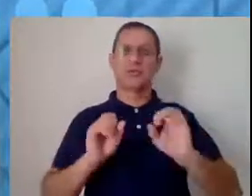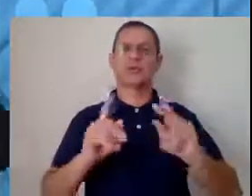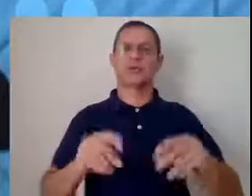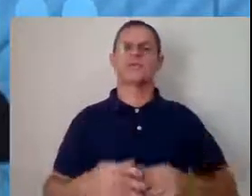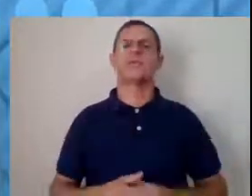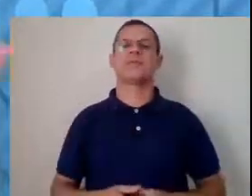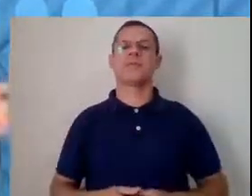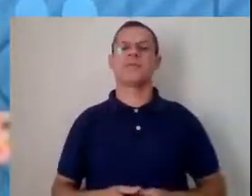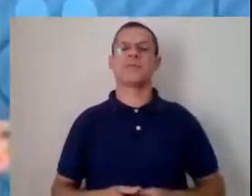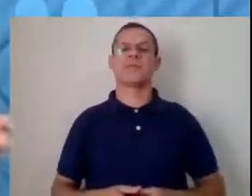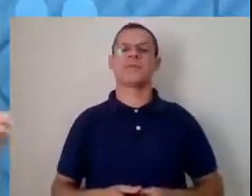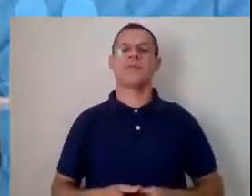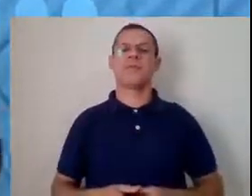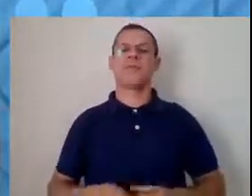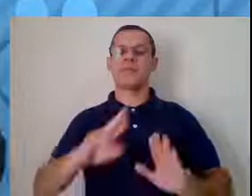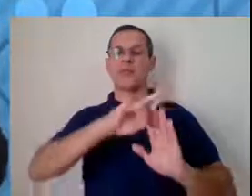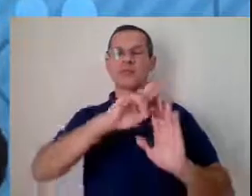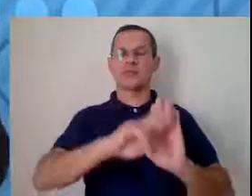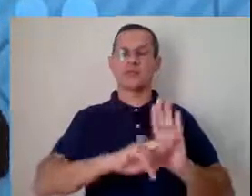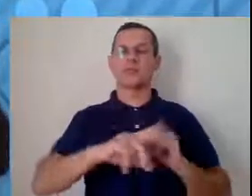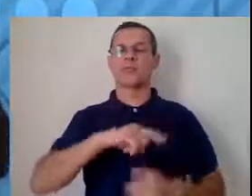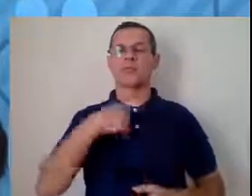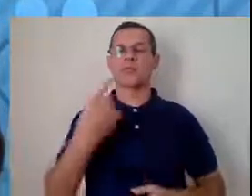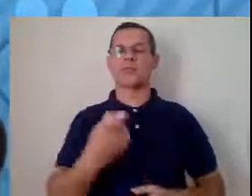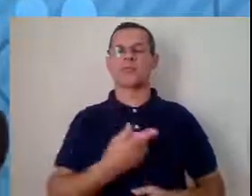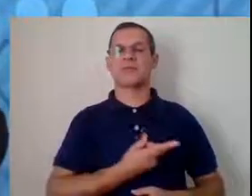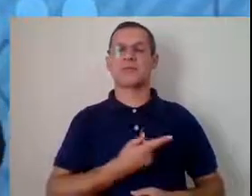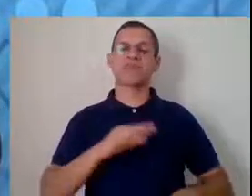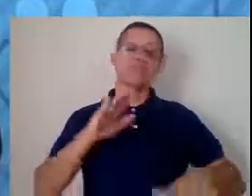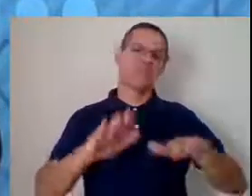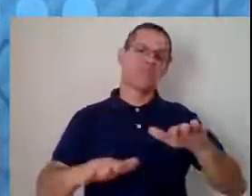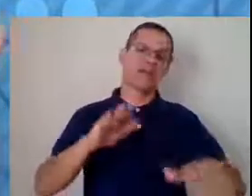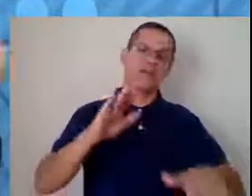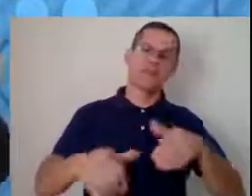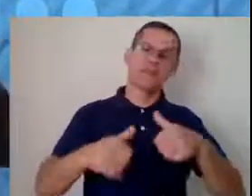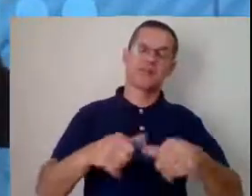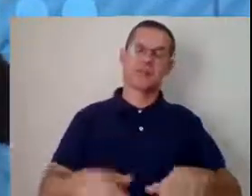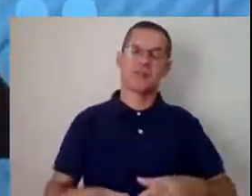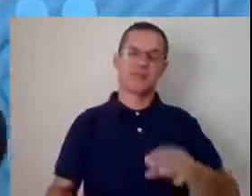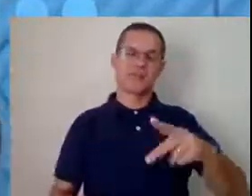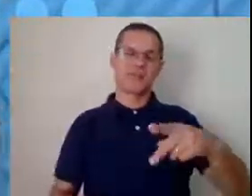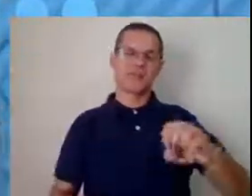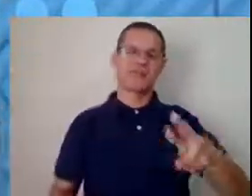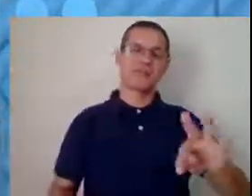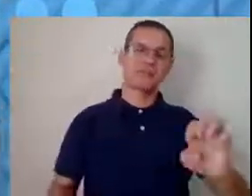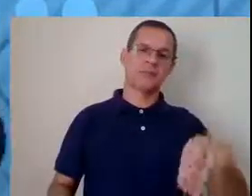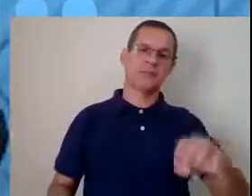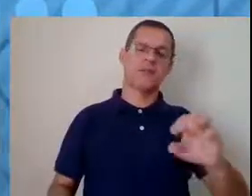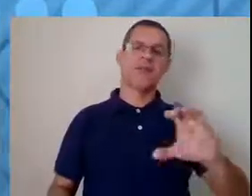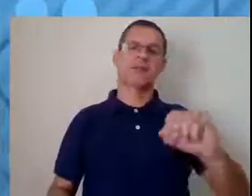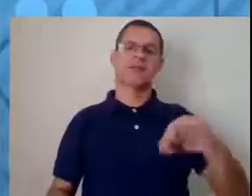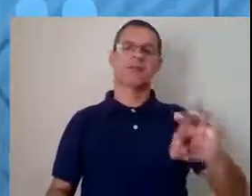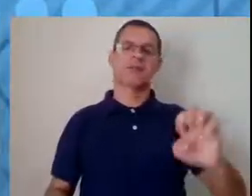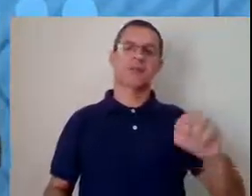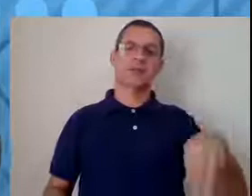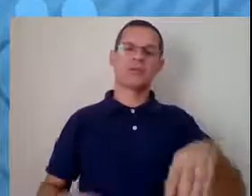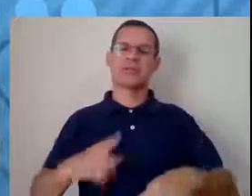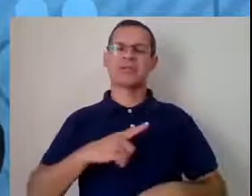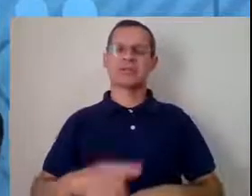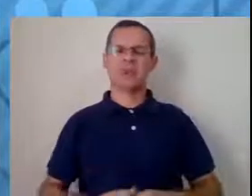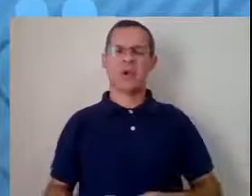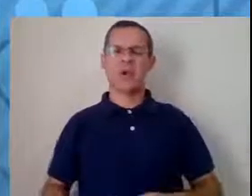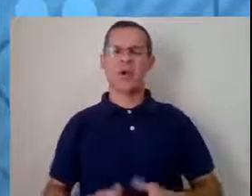ok? Então, essa é uma das regras que nós temos. Às vezes, esse pertence, esse contém, ainda gera um pouco